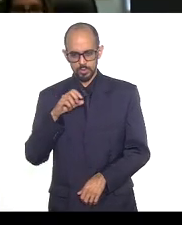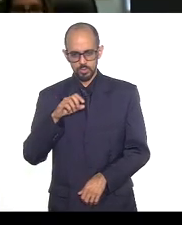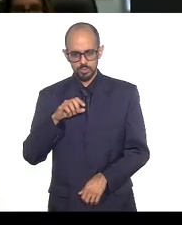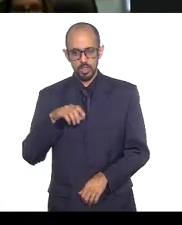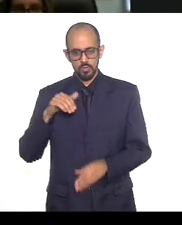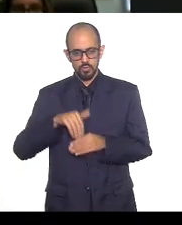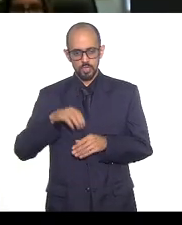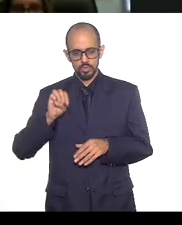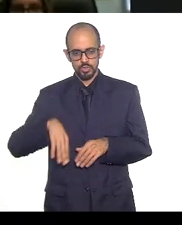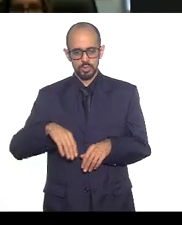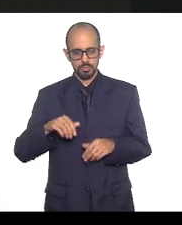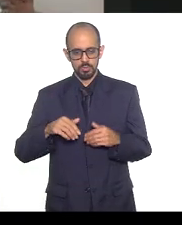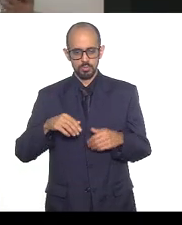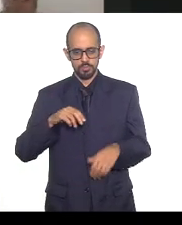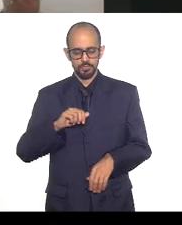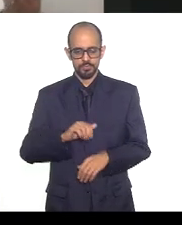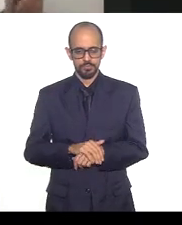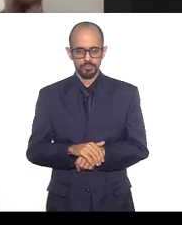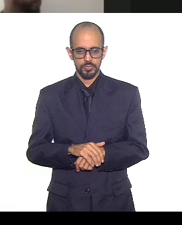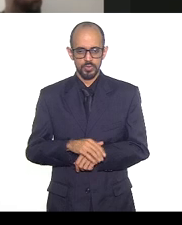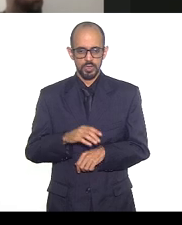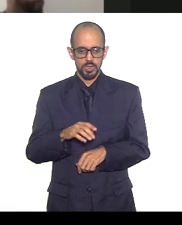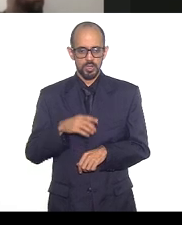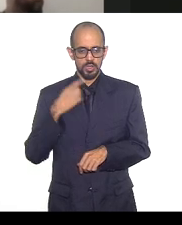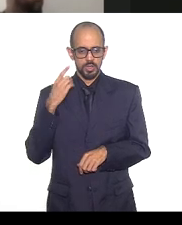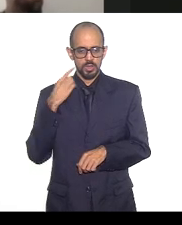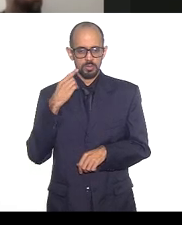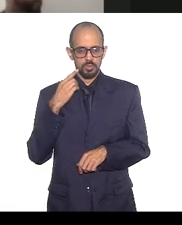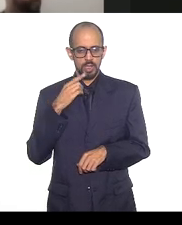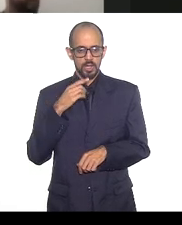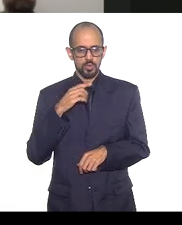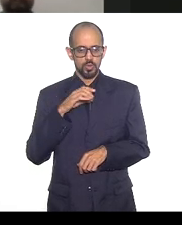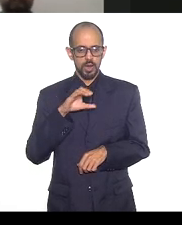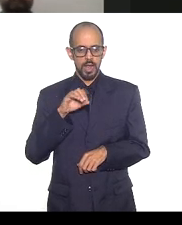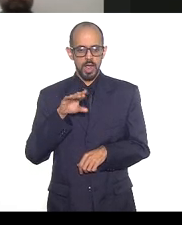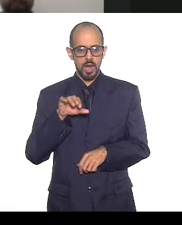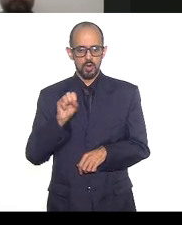Voto sim, presidente. Deputado delegado Carlos Augusto.